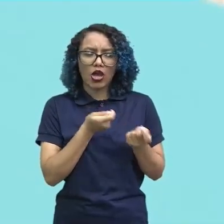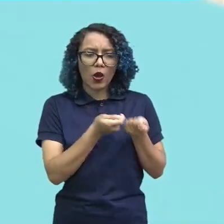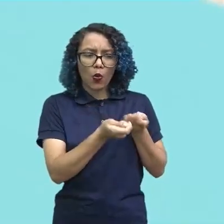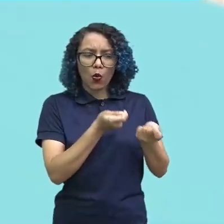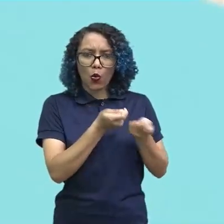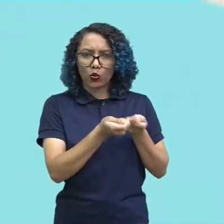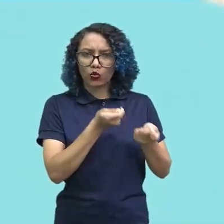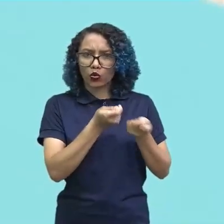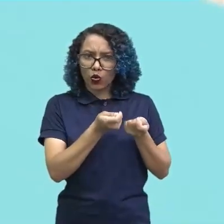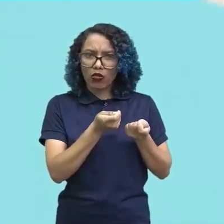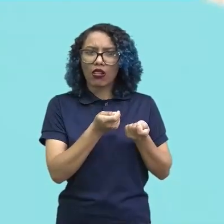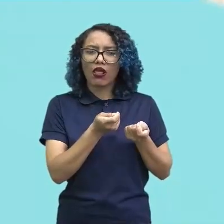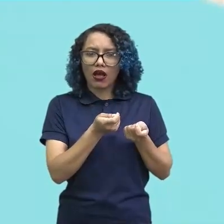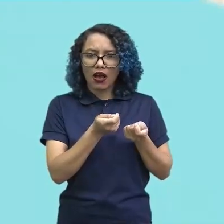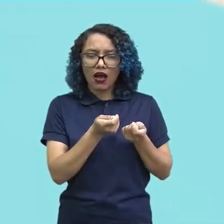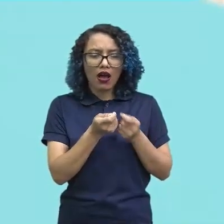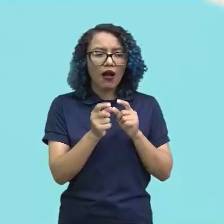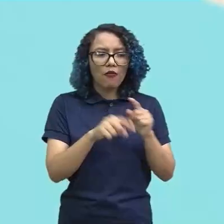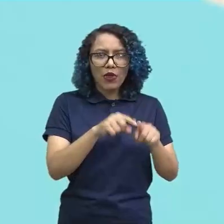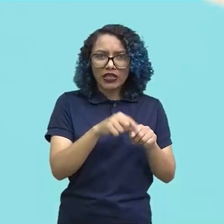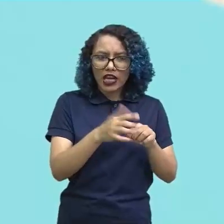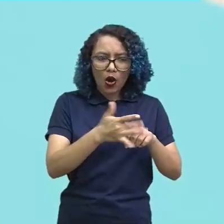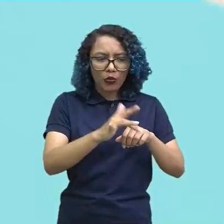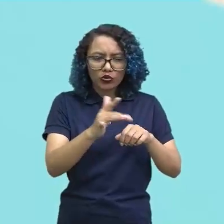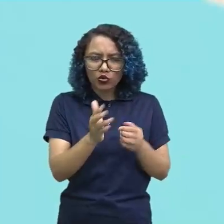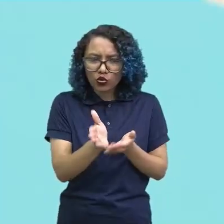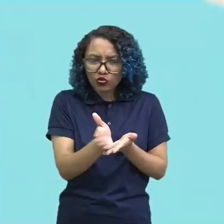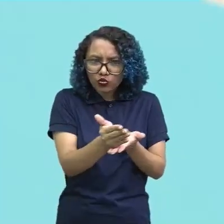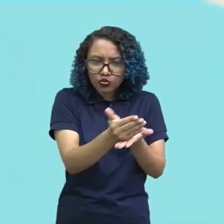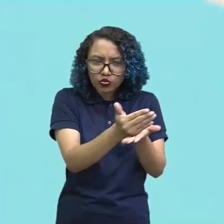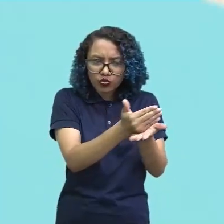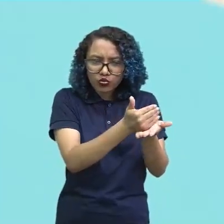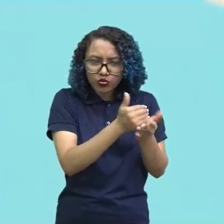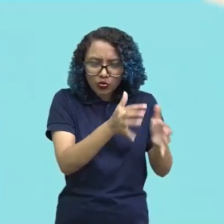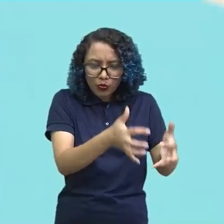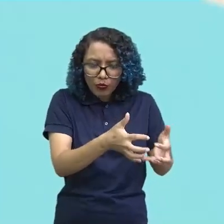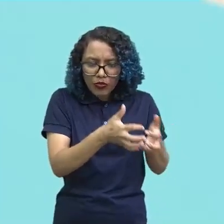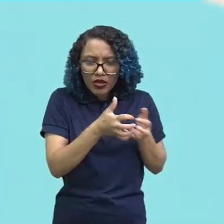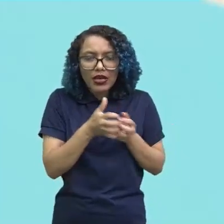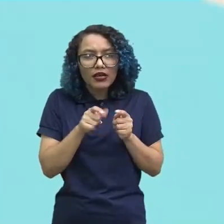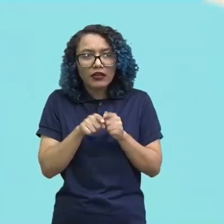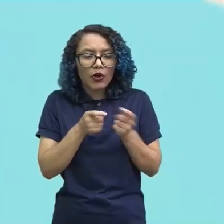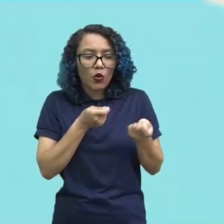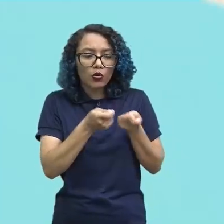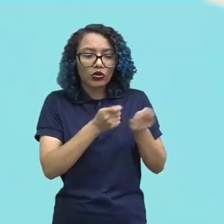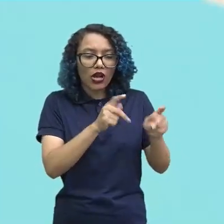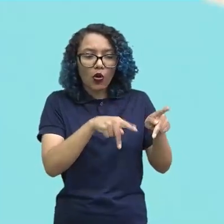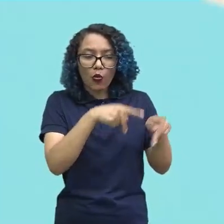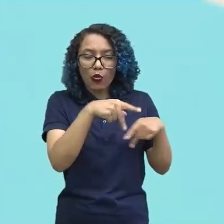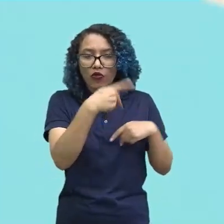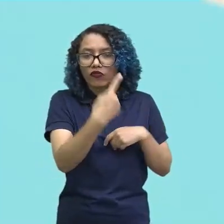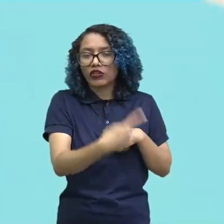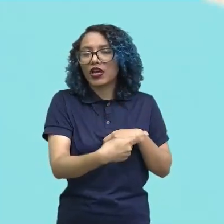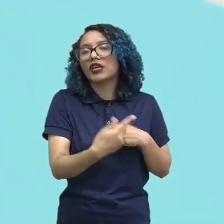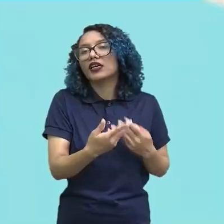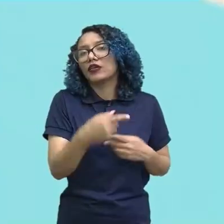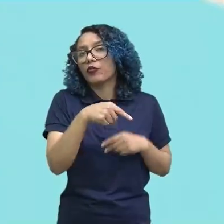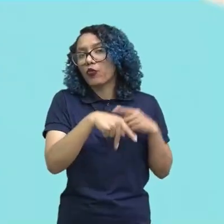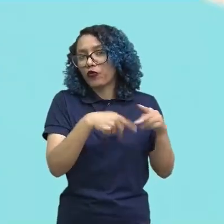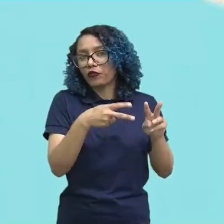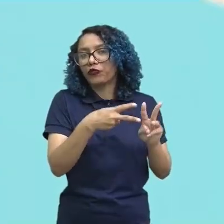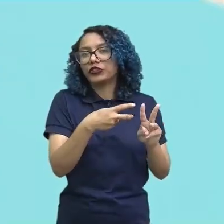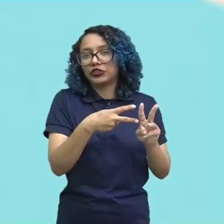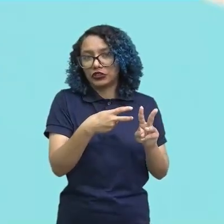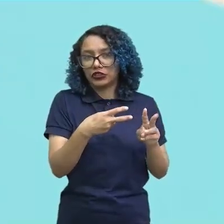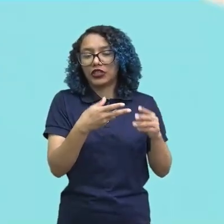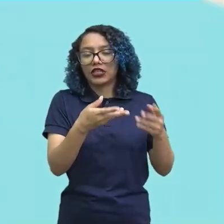para buscar as riquezas que a terra possuía e, claro, dominar o povo que aqui existia, exatamente os indígenas. Então,